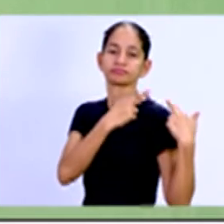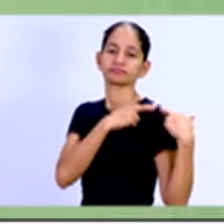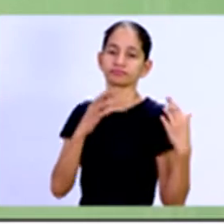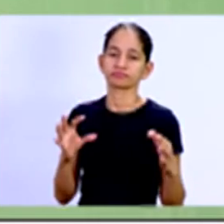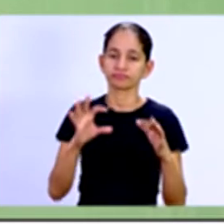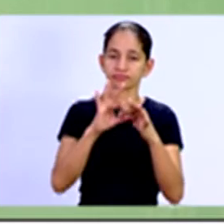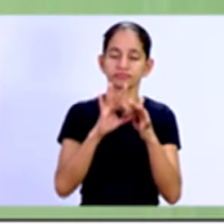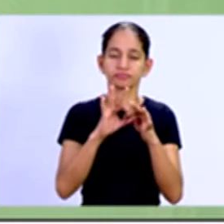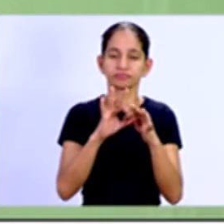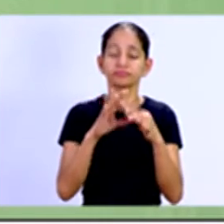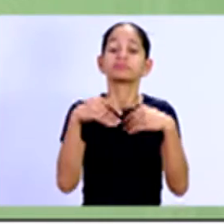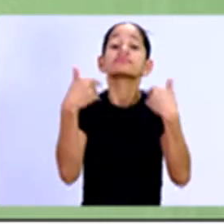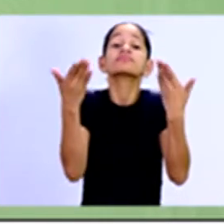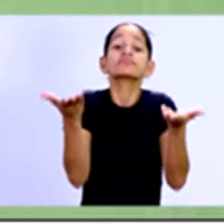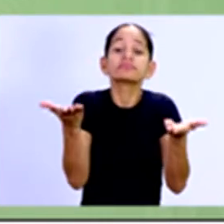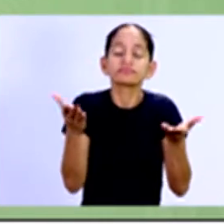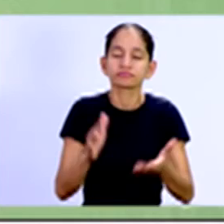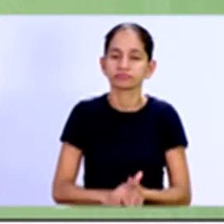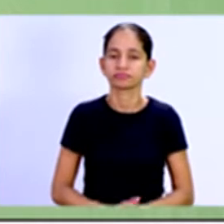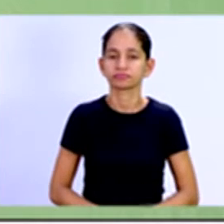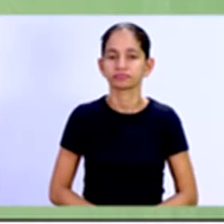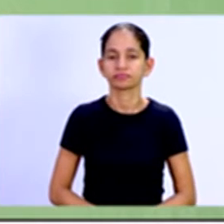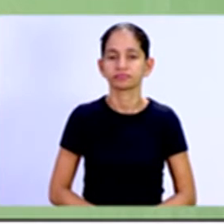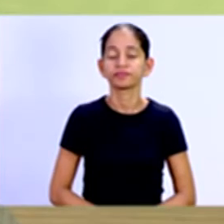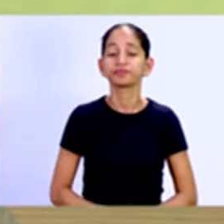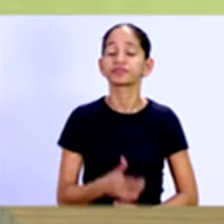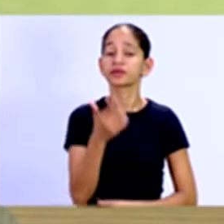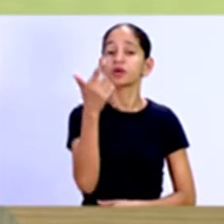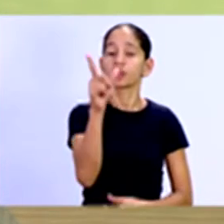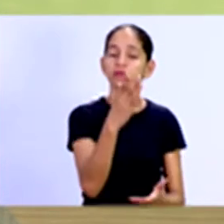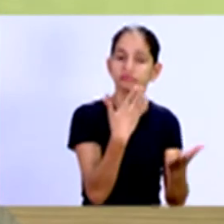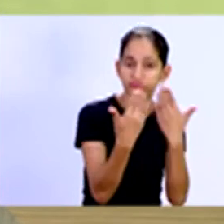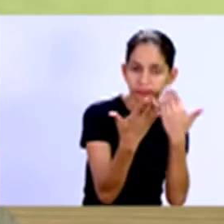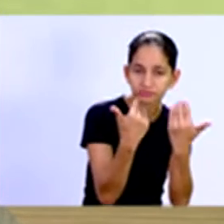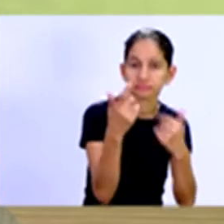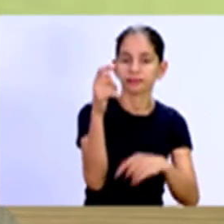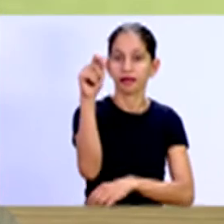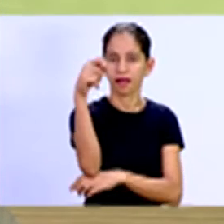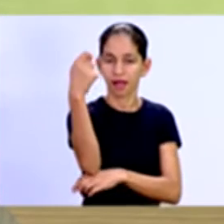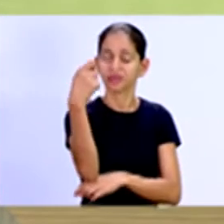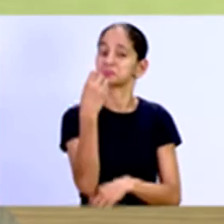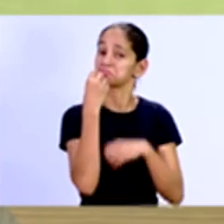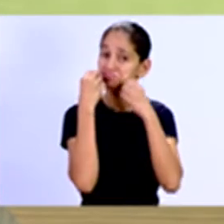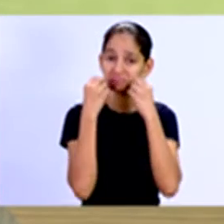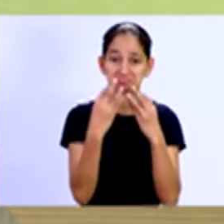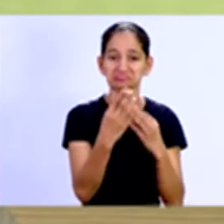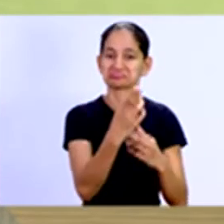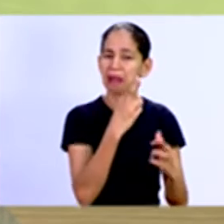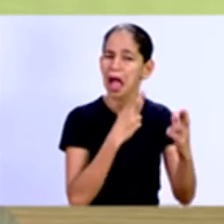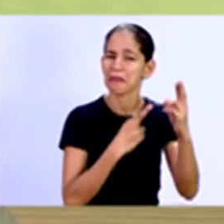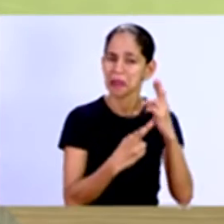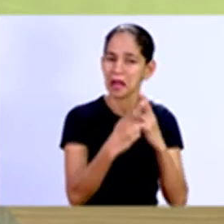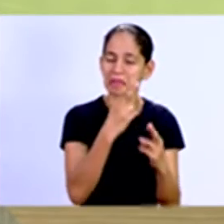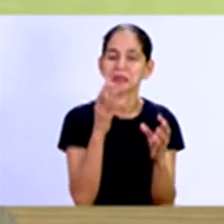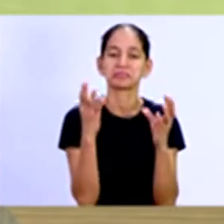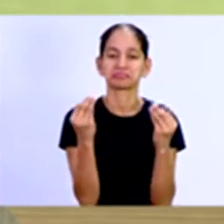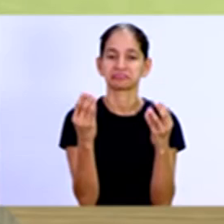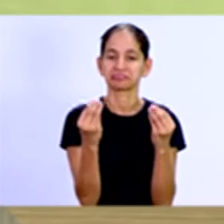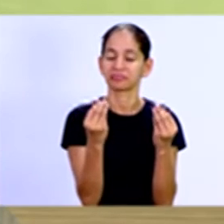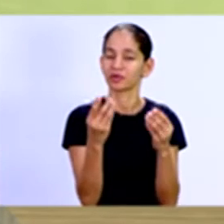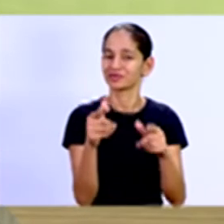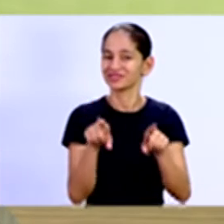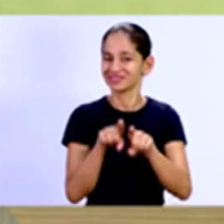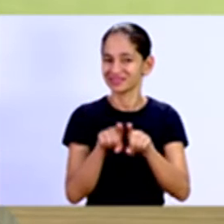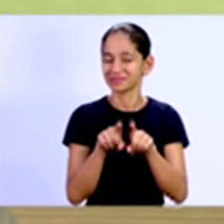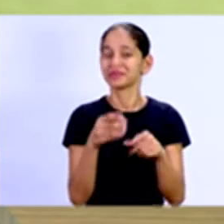aí o que Kant nos diz. Isso. Nós temos aqui uma outra participação de Eric Emes, que hoje está participando ativamente,